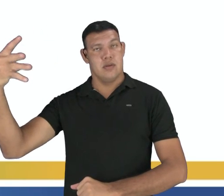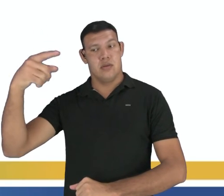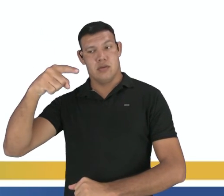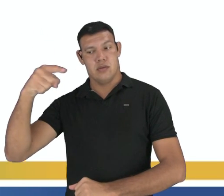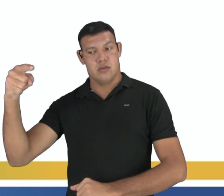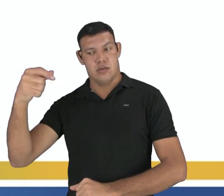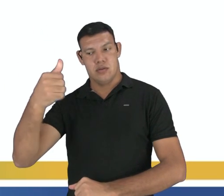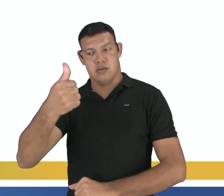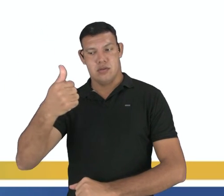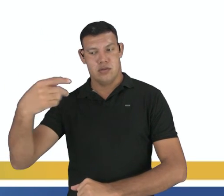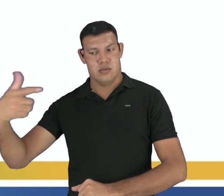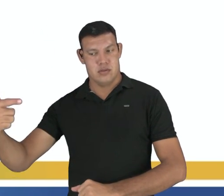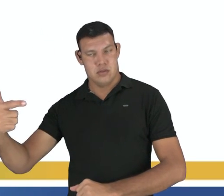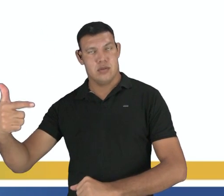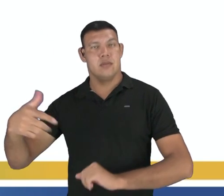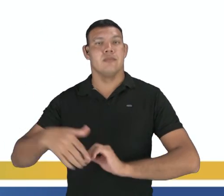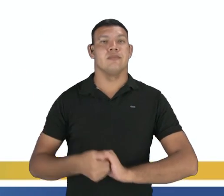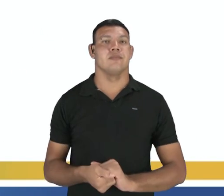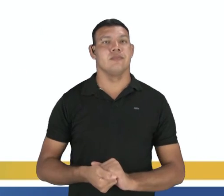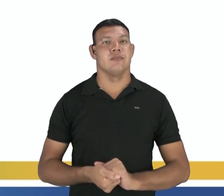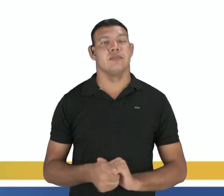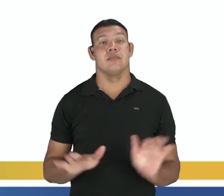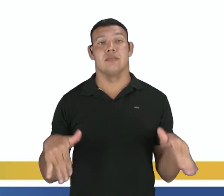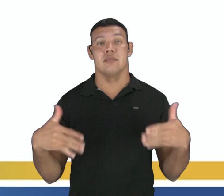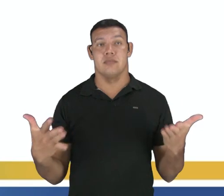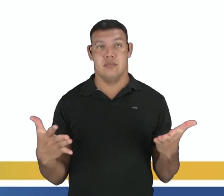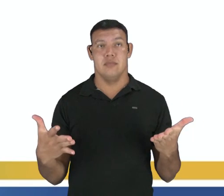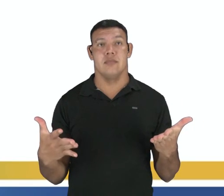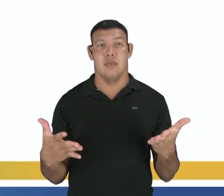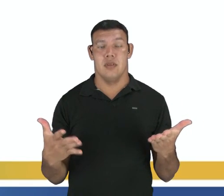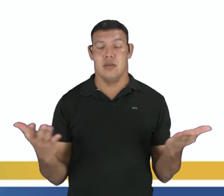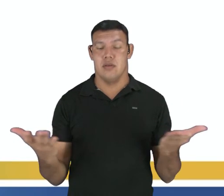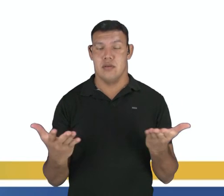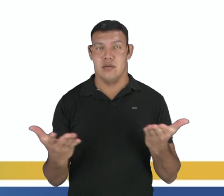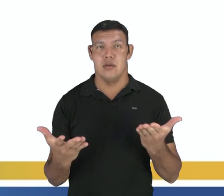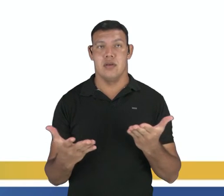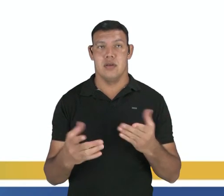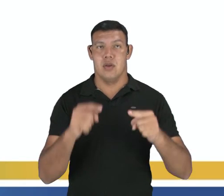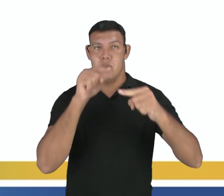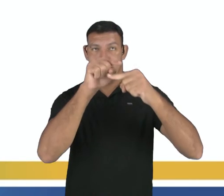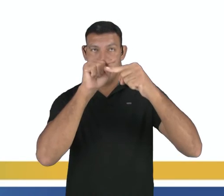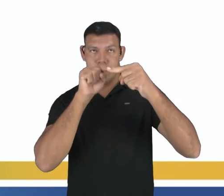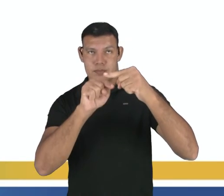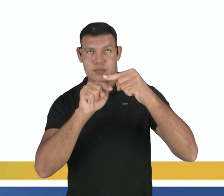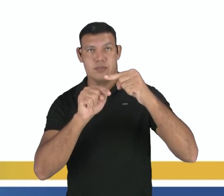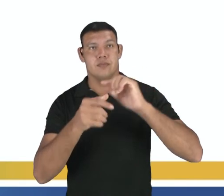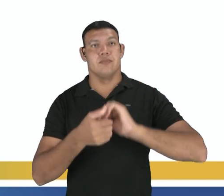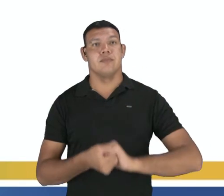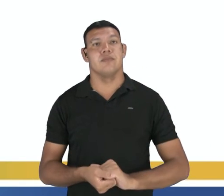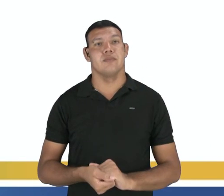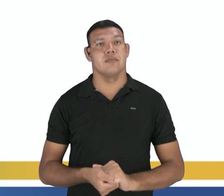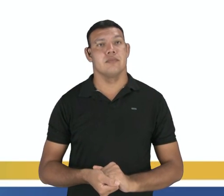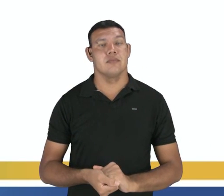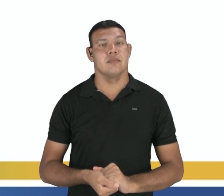elevado a 144 dividido para 12. Então, nesse caso, basta nós fazermos a